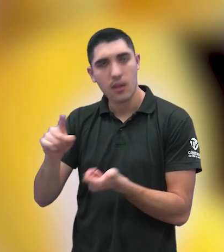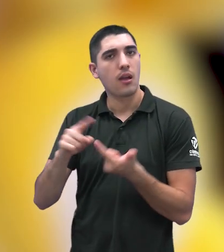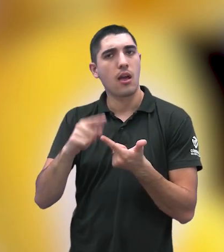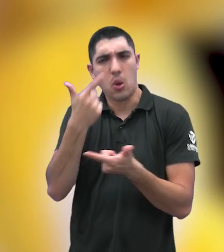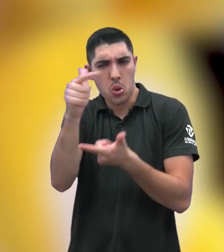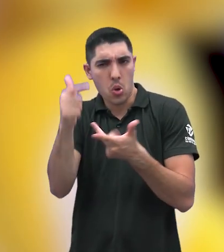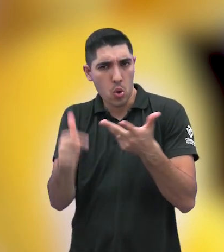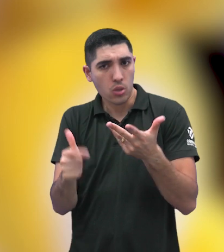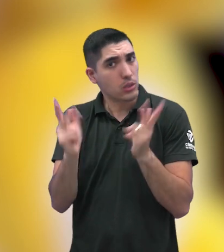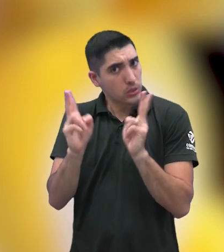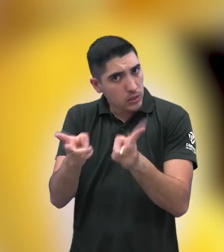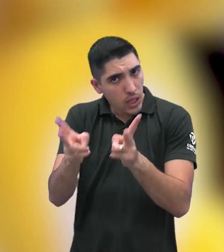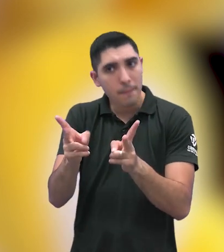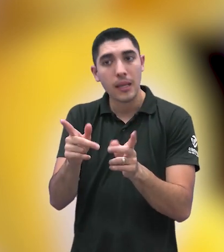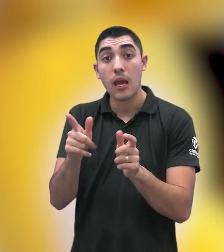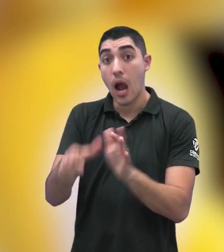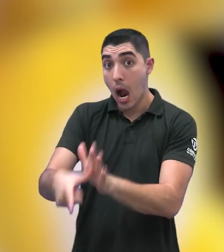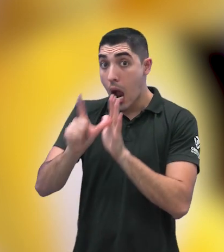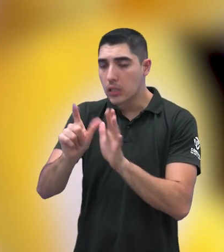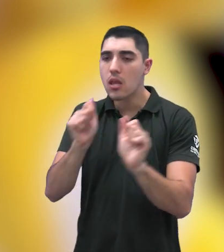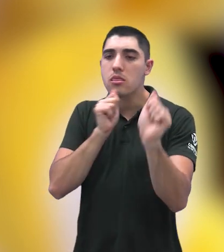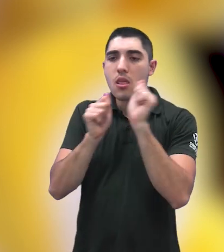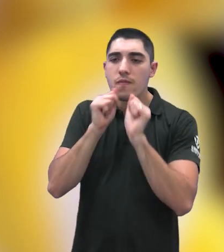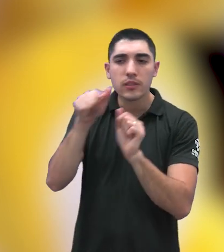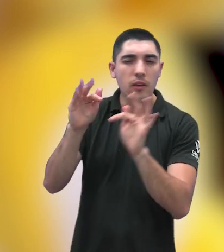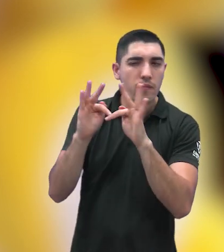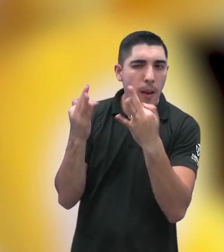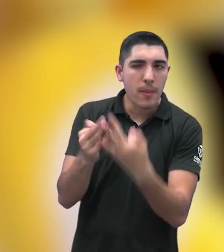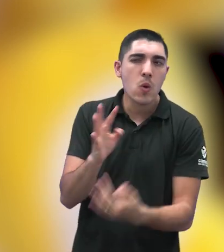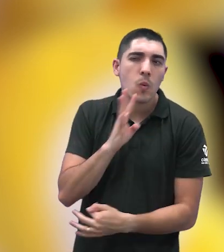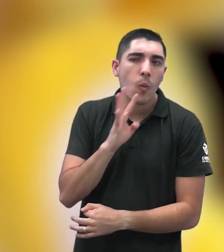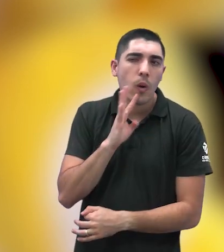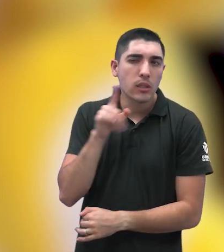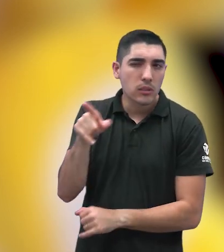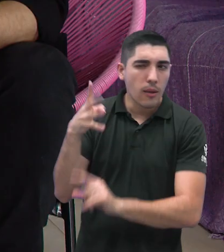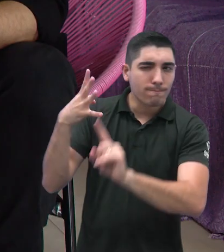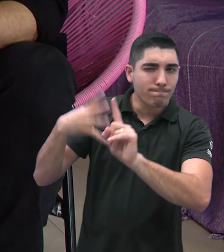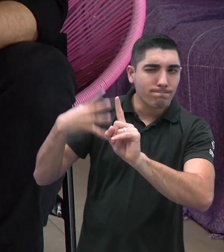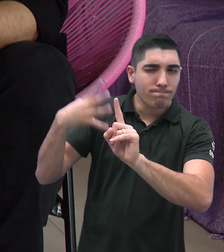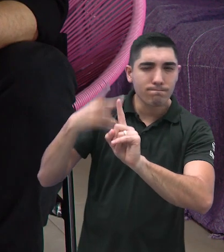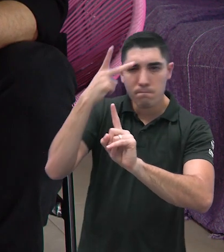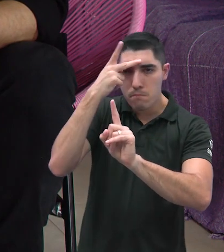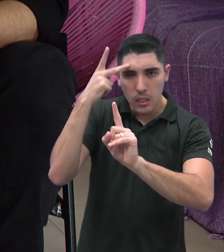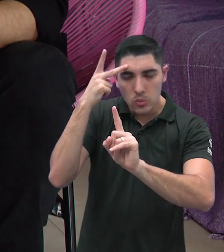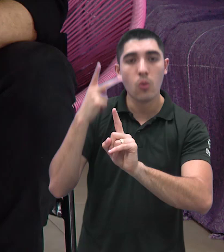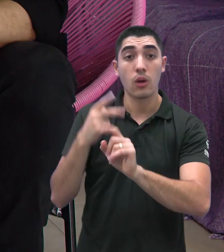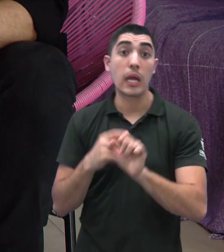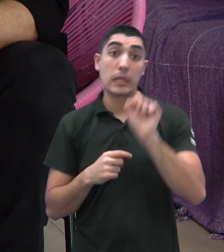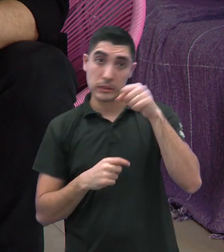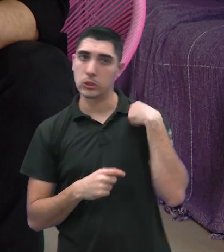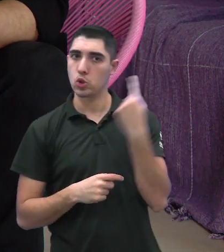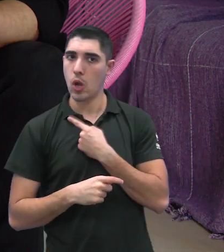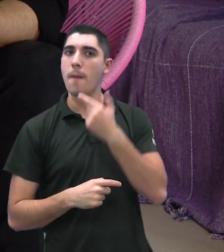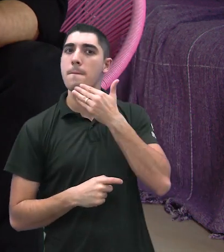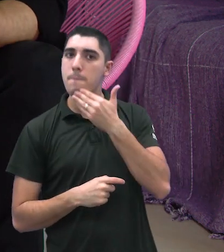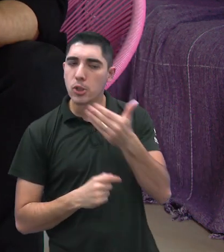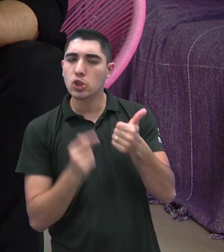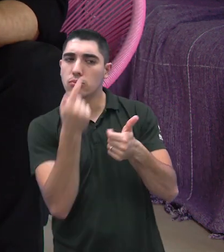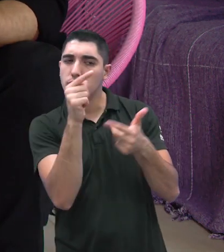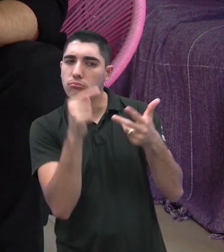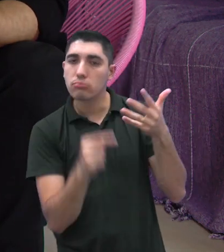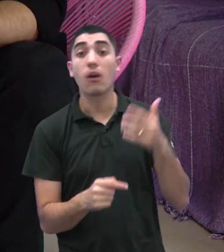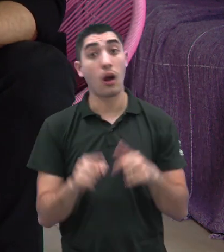Zoonoses, também é a mesma coisa. Sempre tem essa entrevista para entender qual é a realidade daquela pessoa que está pretendendo levar o bichinho para casa. A gente pede tudo. Se ela